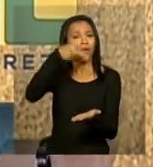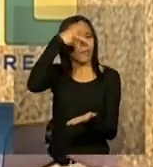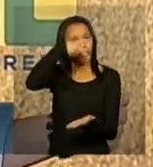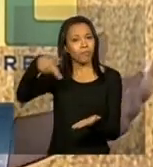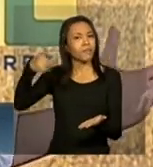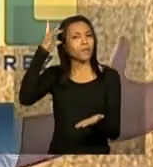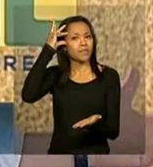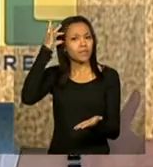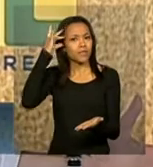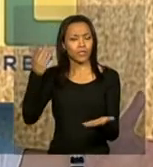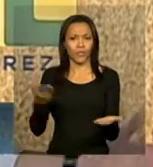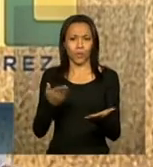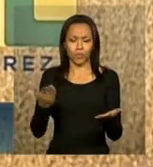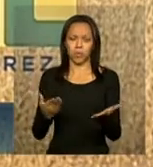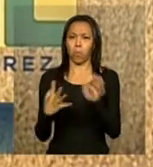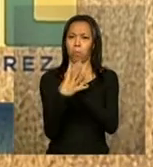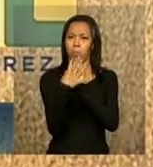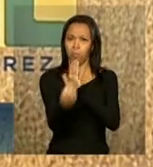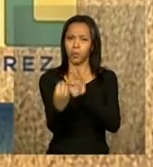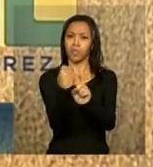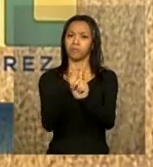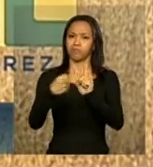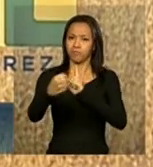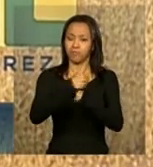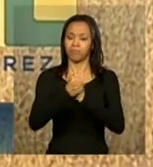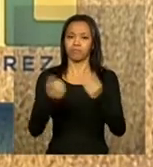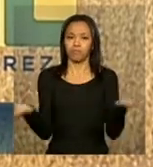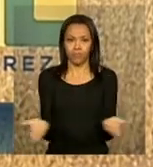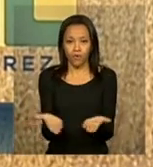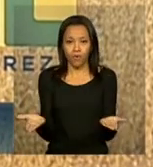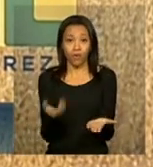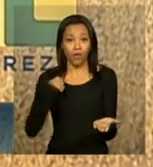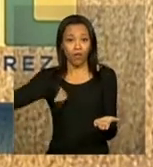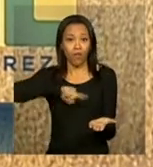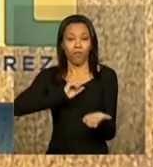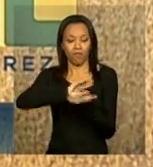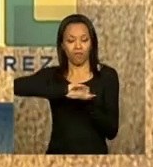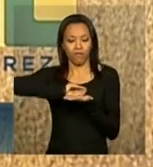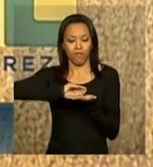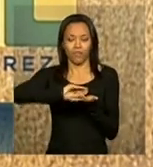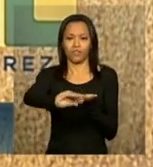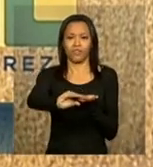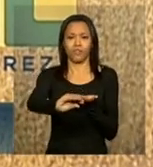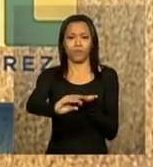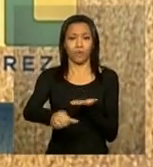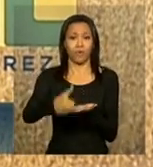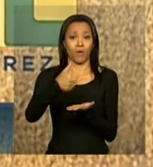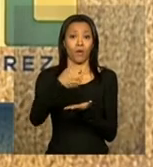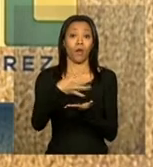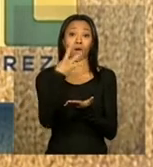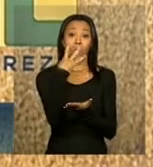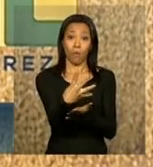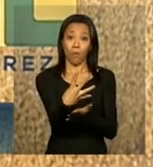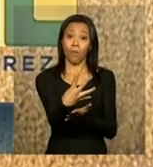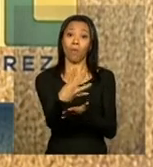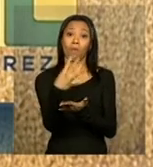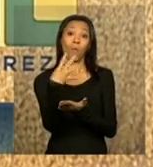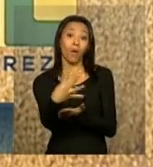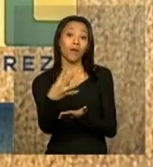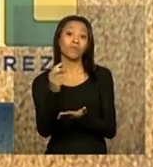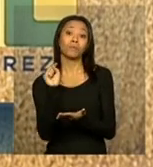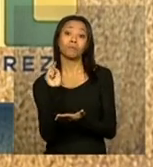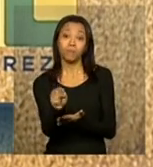é um novo modelo de sociedade, nós investimos cerca de R$ 4.100 por